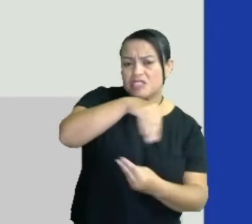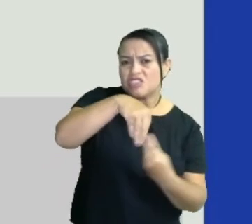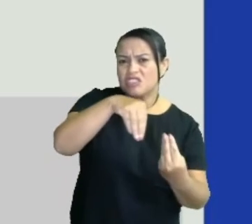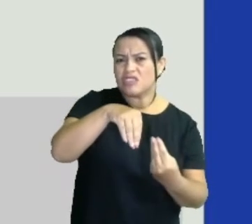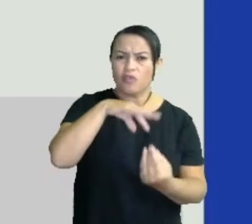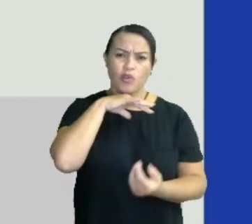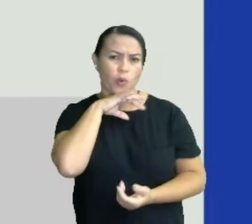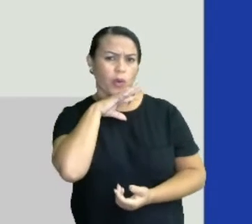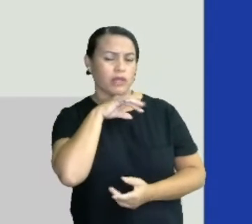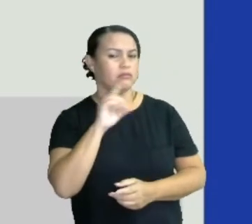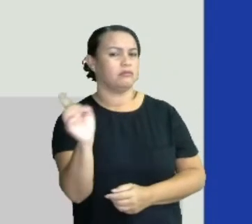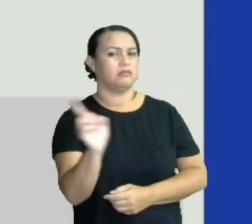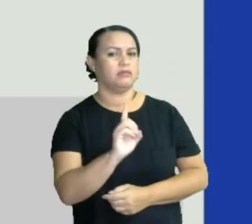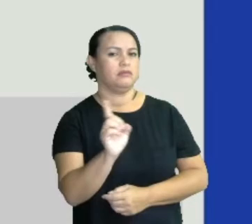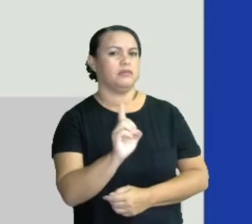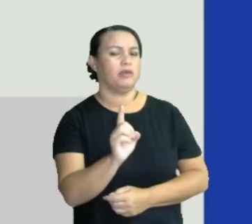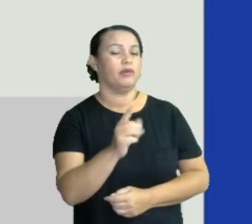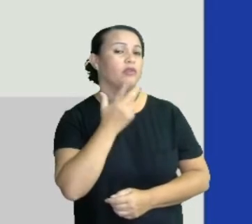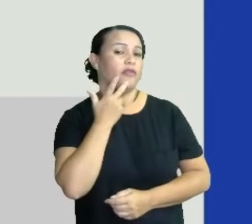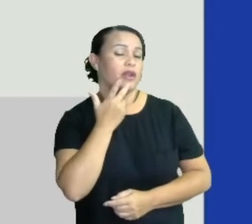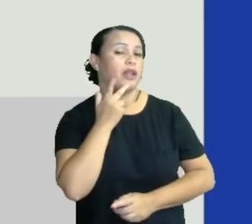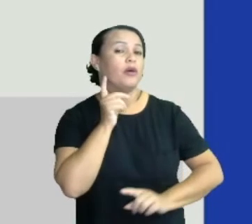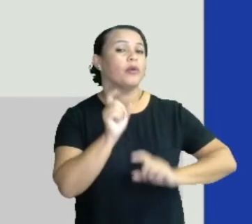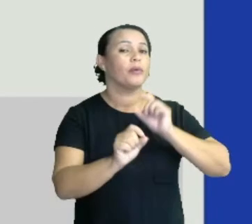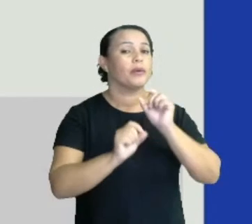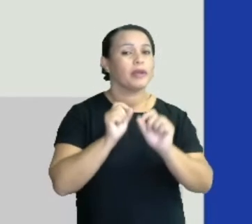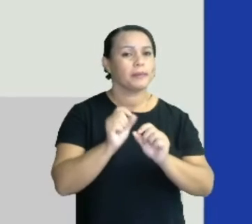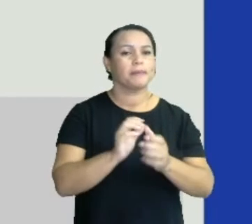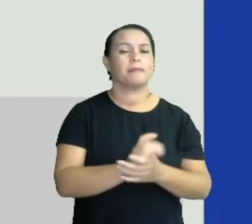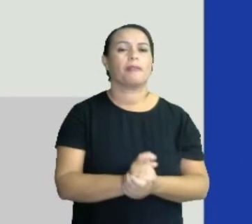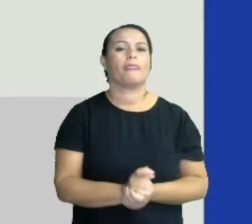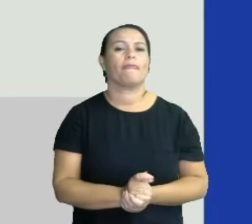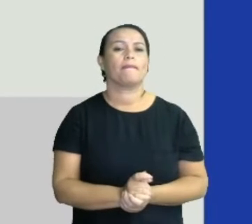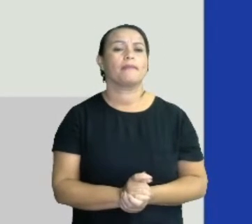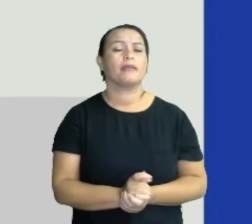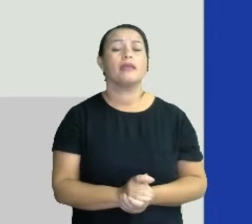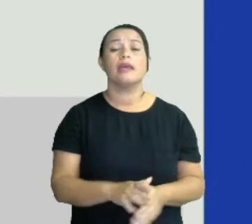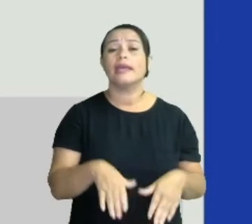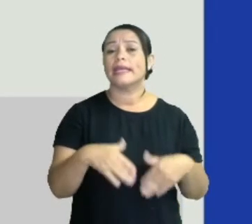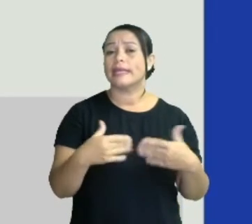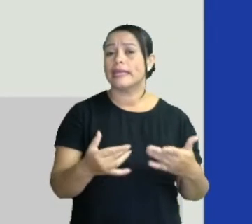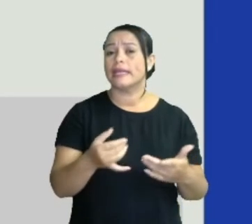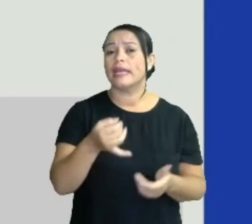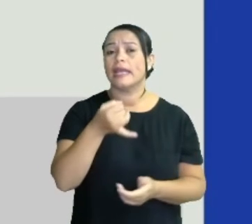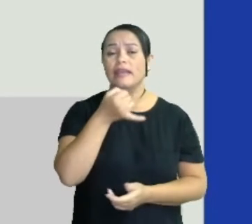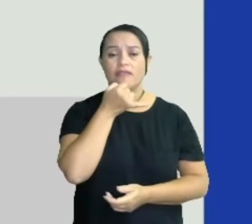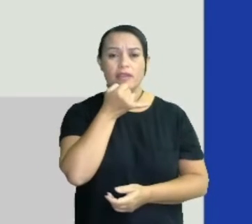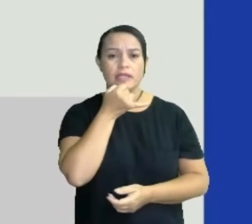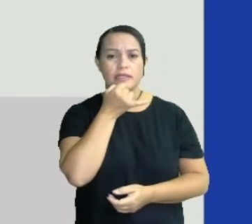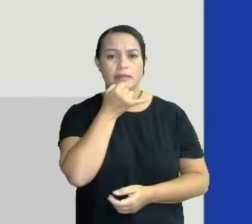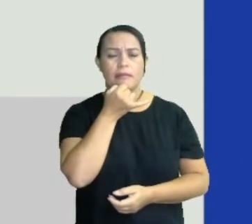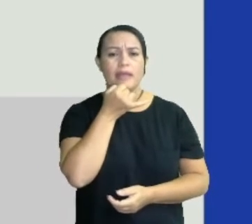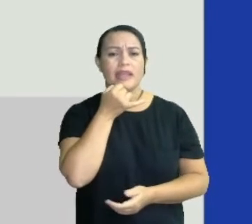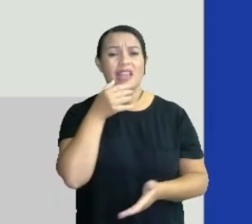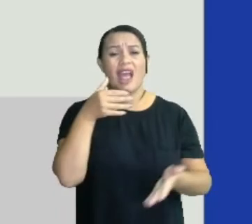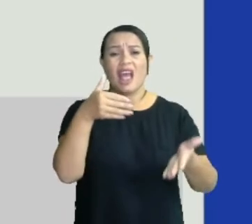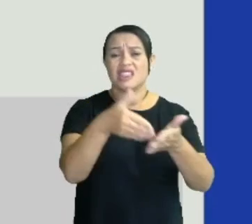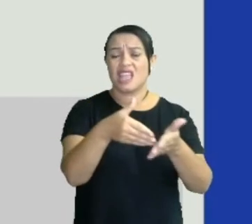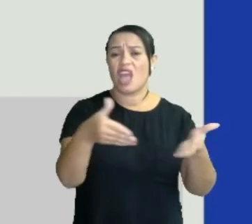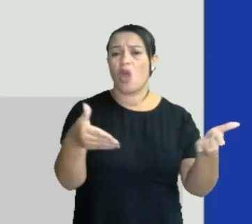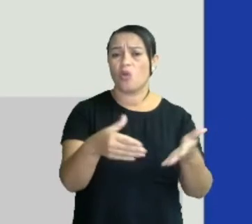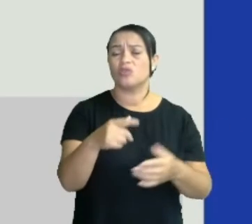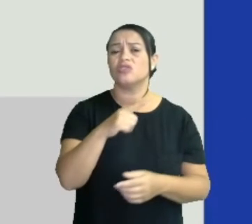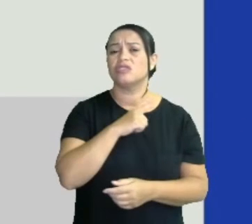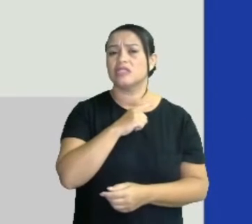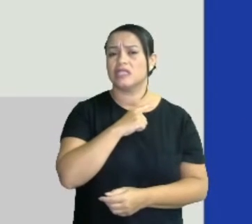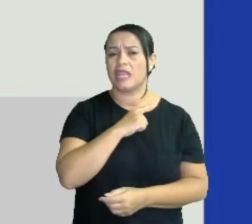algo ruim? Não. Eu estou querendo dizer o seguinte, que infelizmente, ainda hoje,